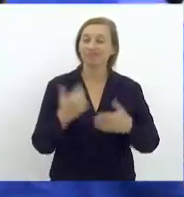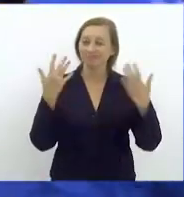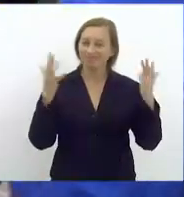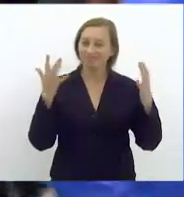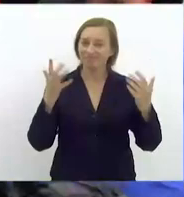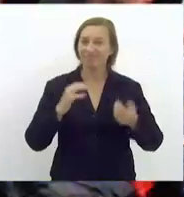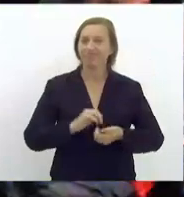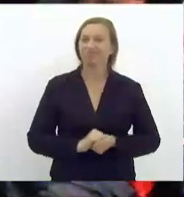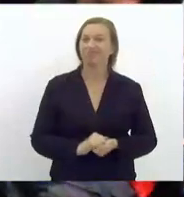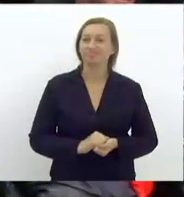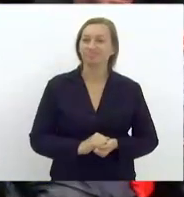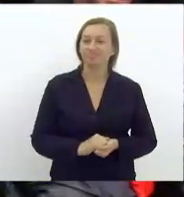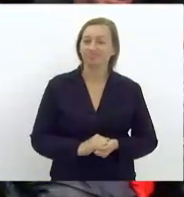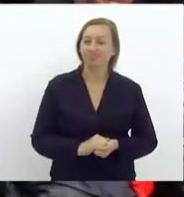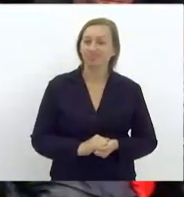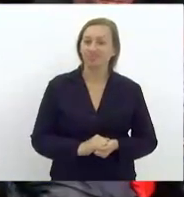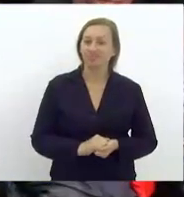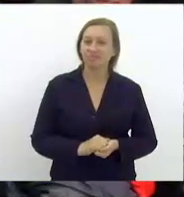salve salve